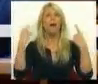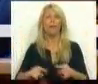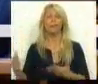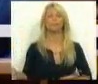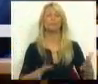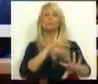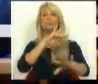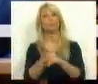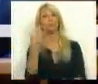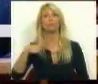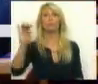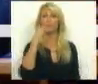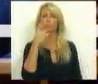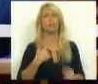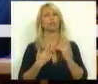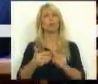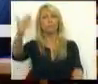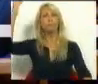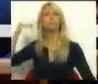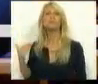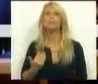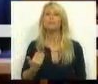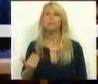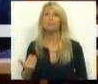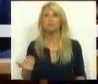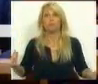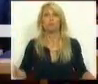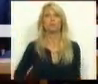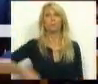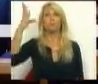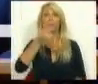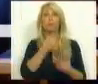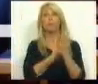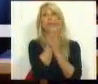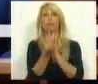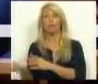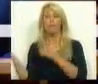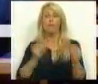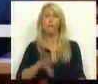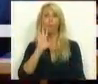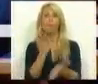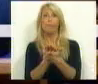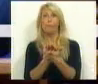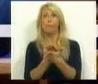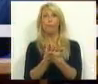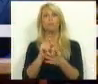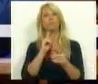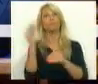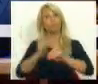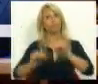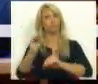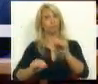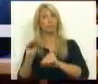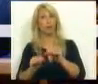PS afirma-o há muito tempo para além das centenas de medidas apresentadas na última sessão legislativa e desde que